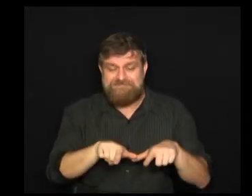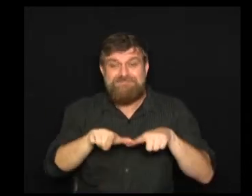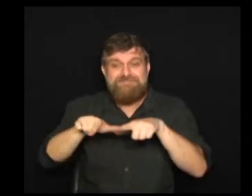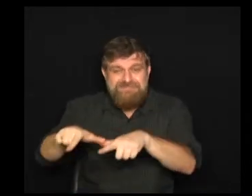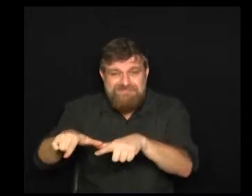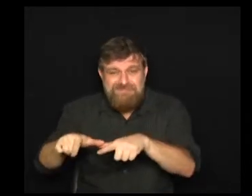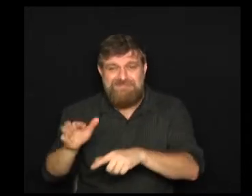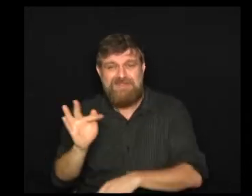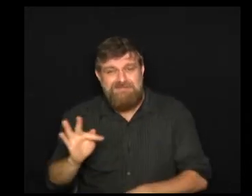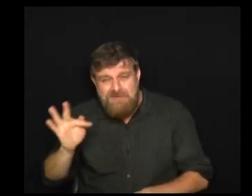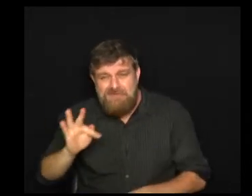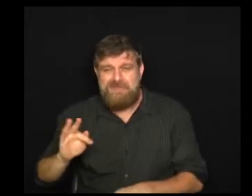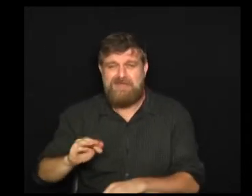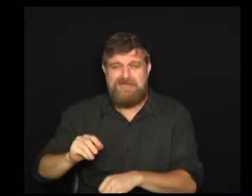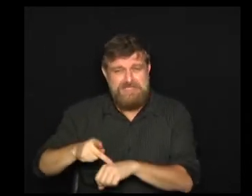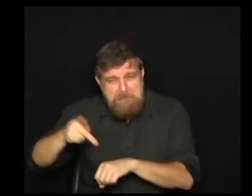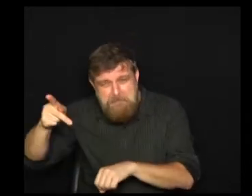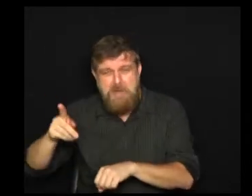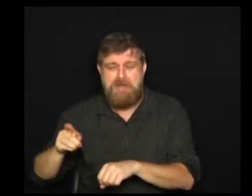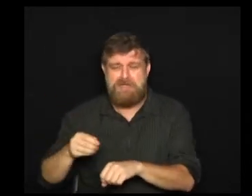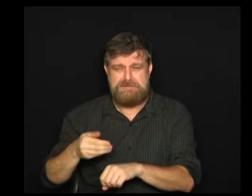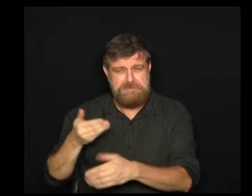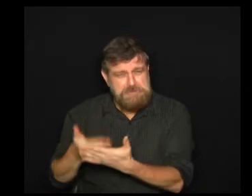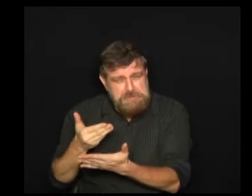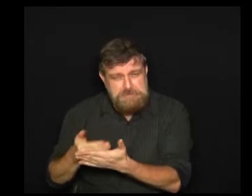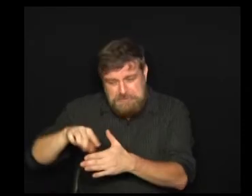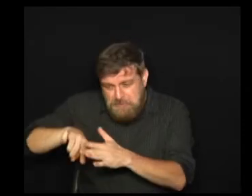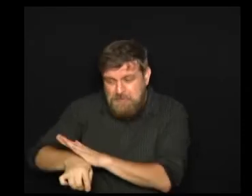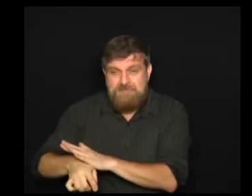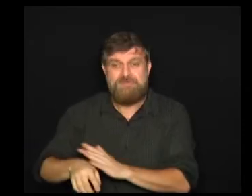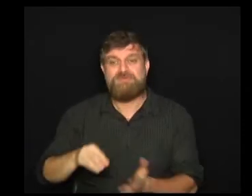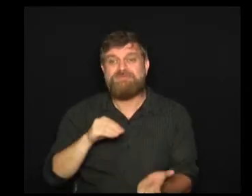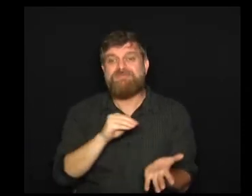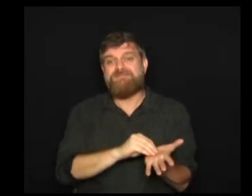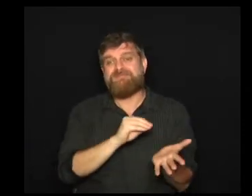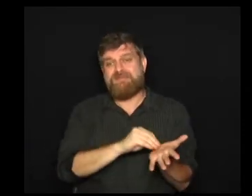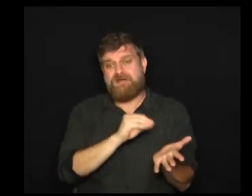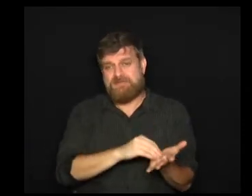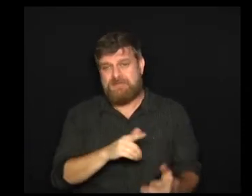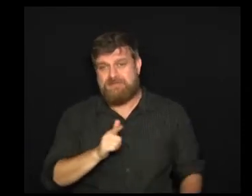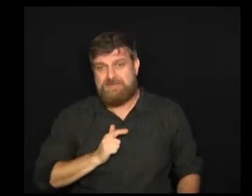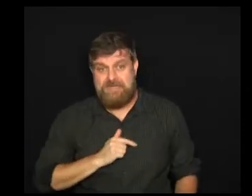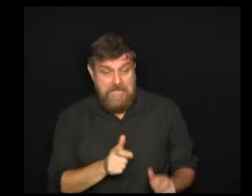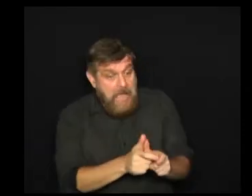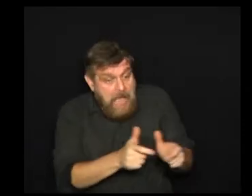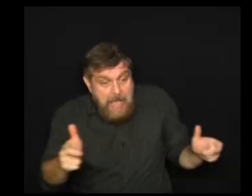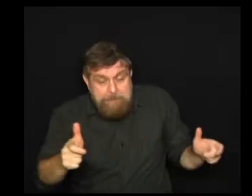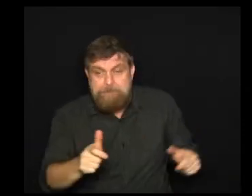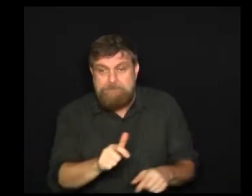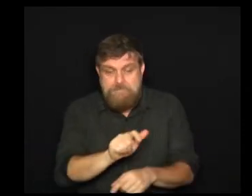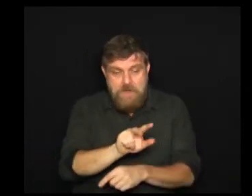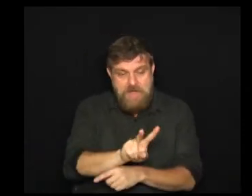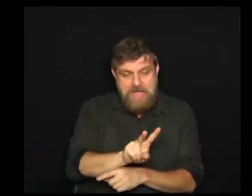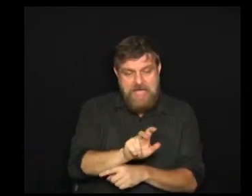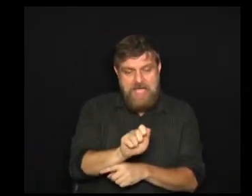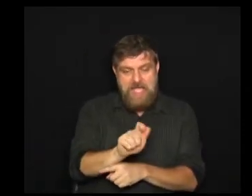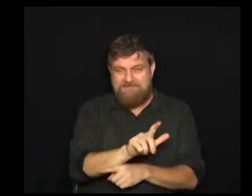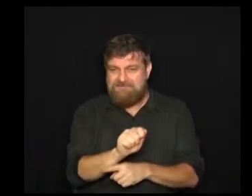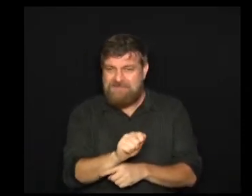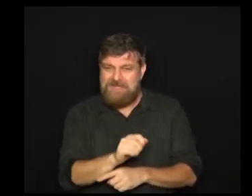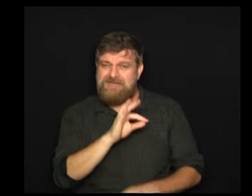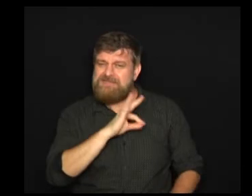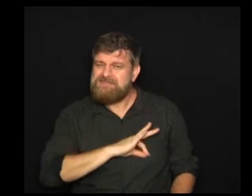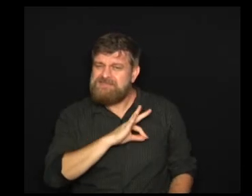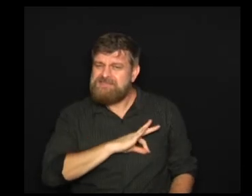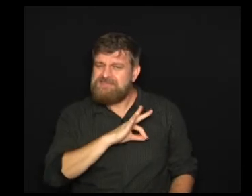Mas, por outro lado, vagas com esse perfil são a minoria. Nós temos muitas outras vagas com salários que eu dei uma olhada